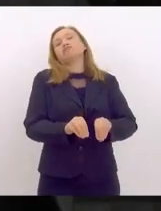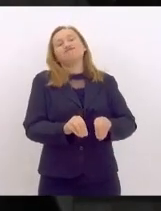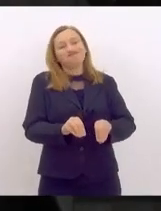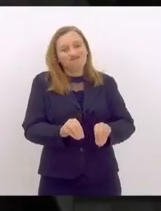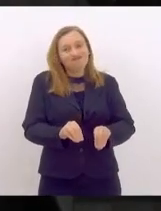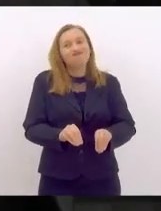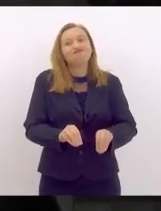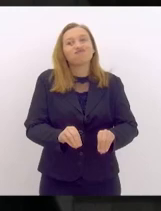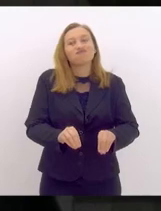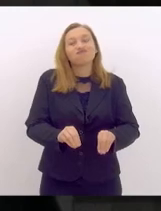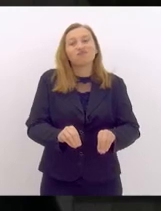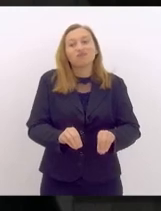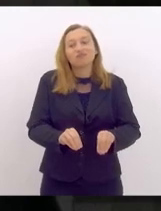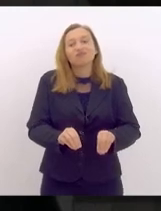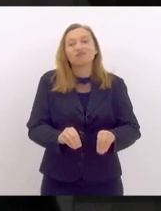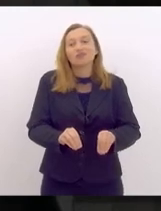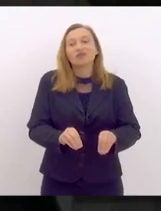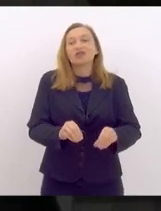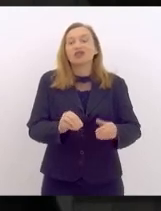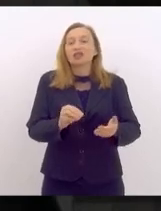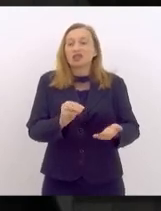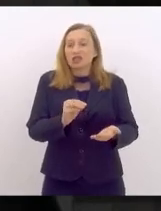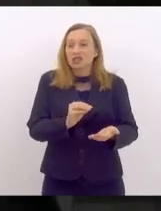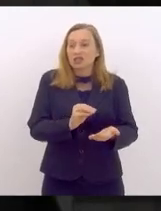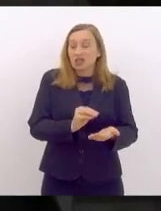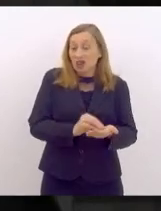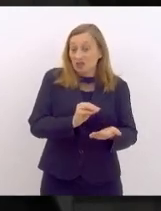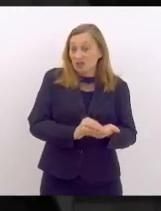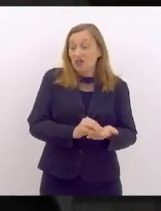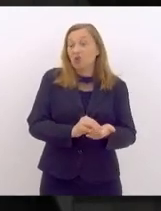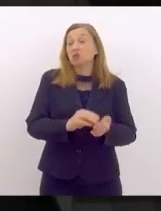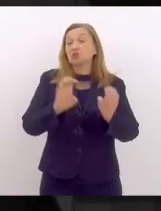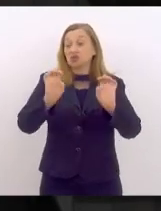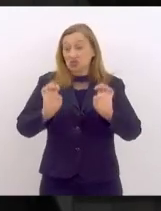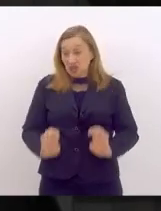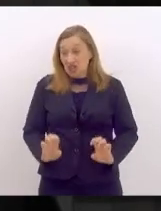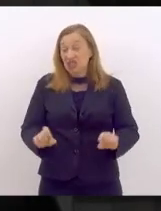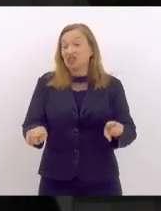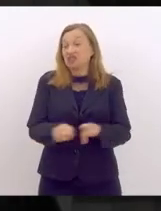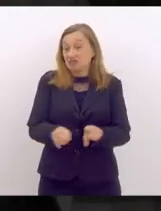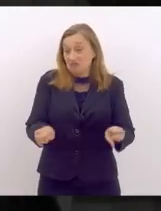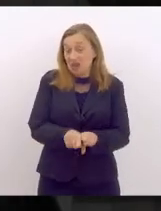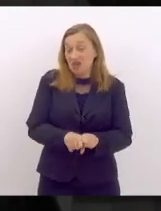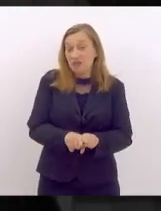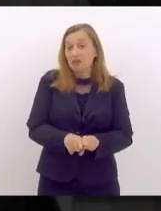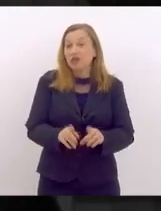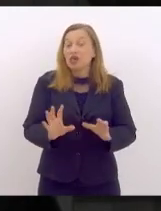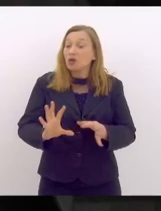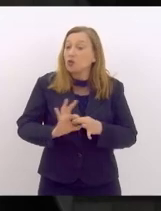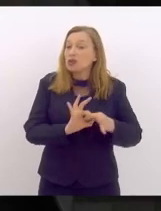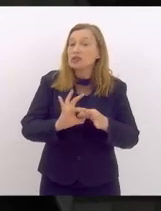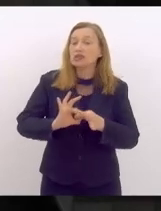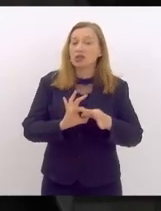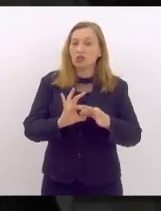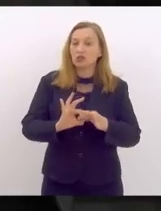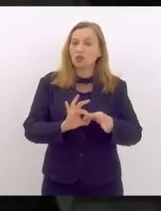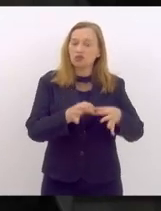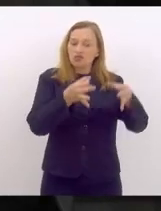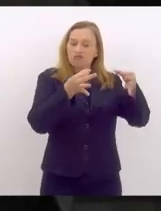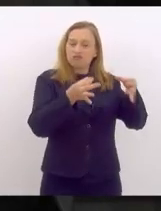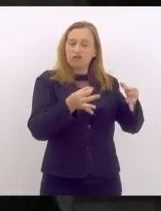quanto a desonestidade bom e quando se une a desonestidade